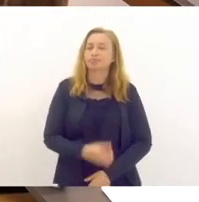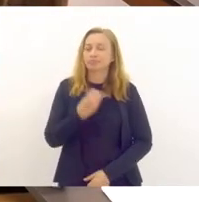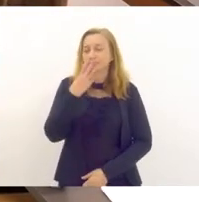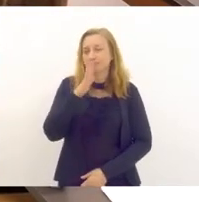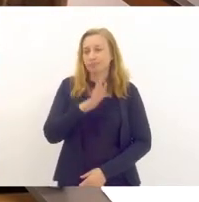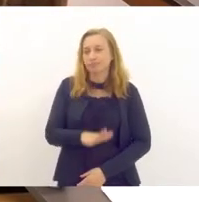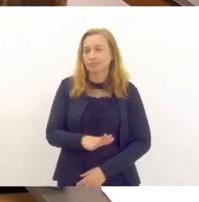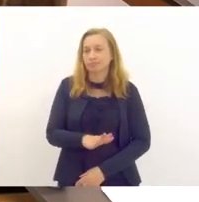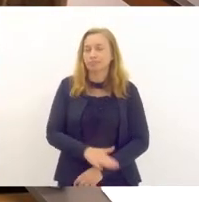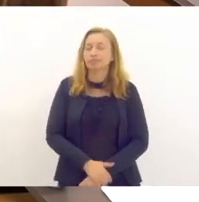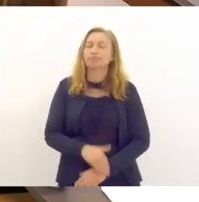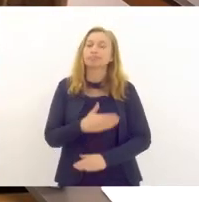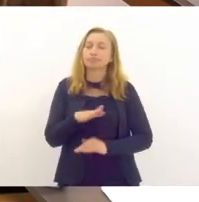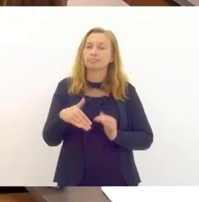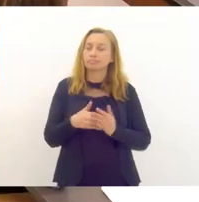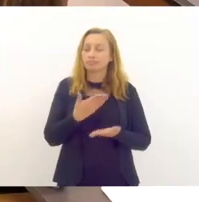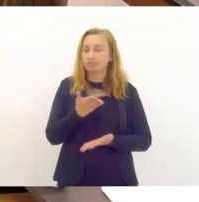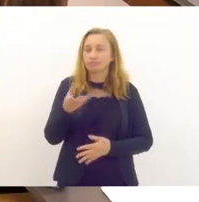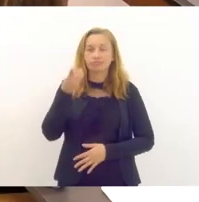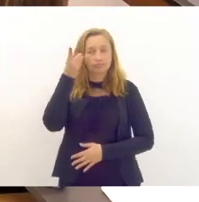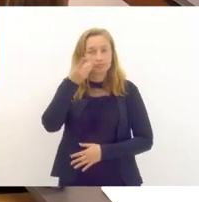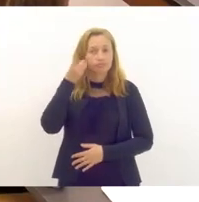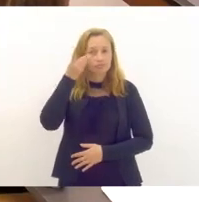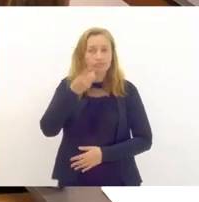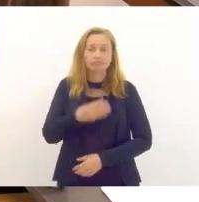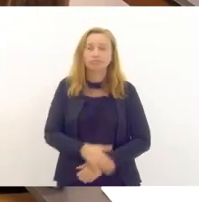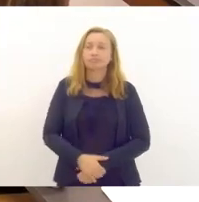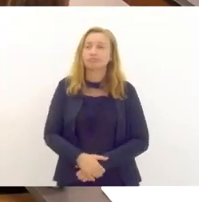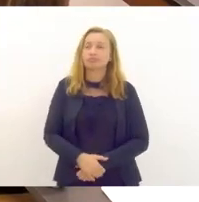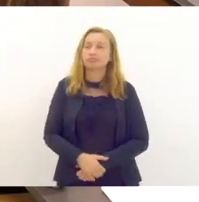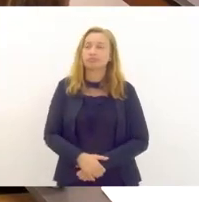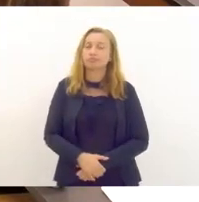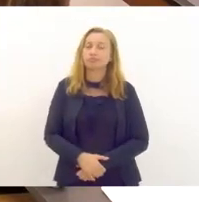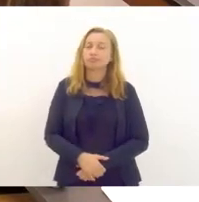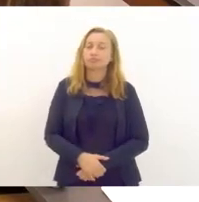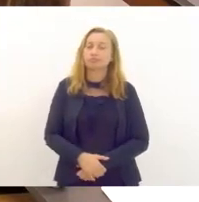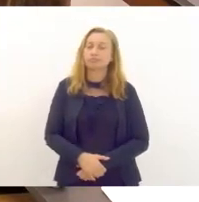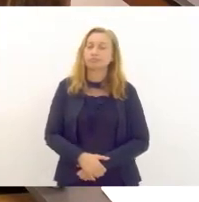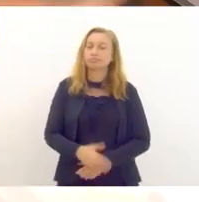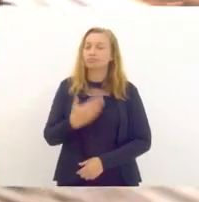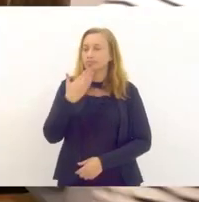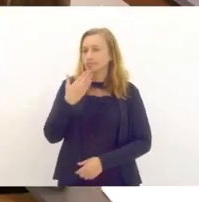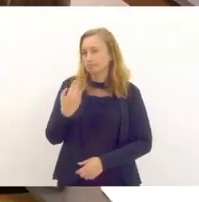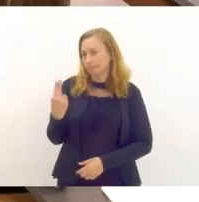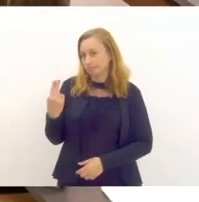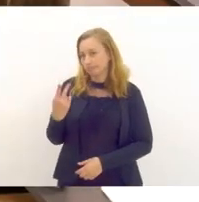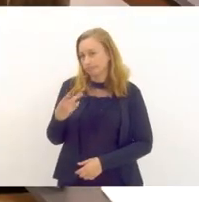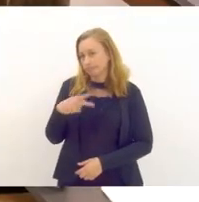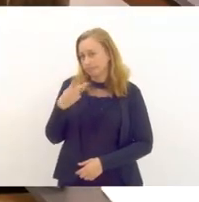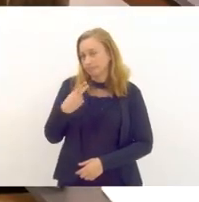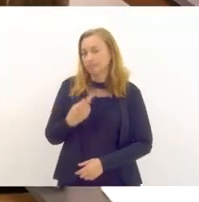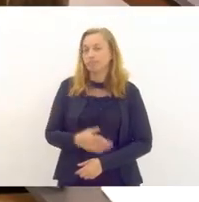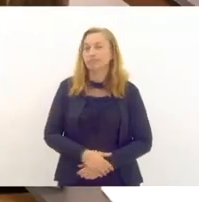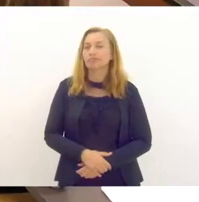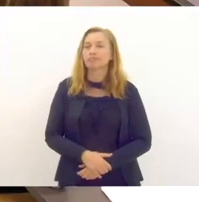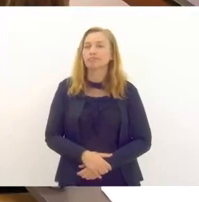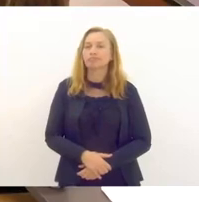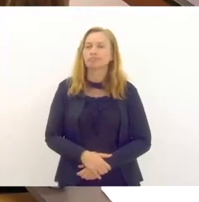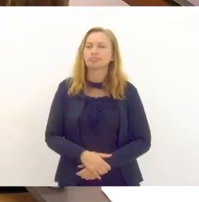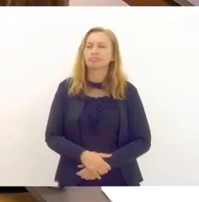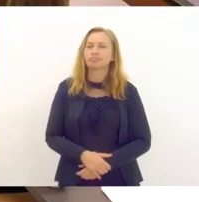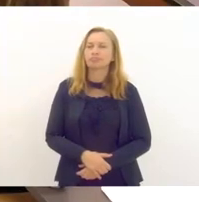Boa tarde a todos os deputados eu vou escrever para falar porque ontem